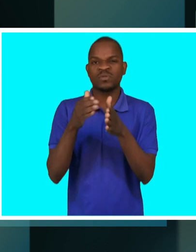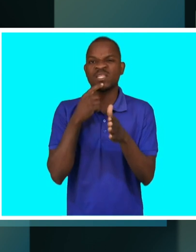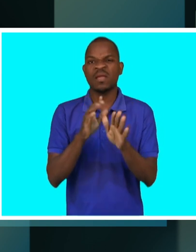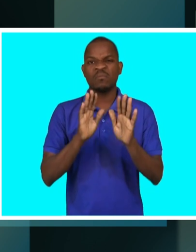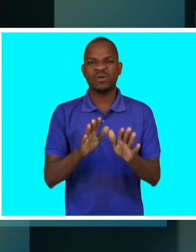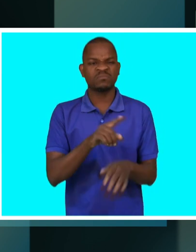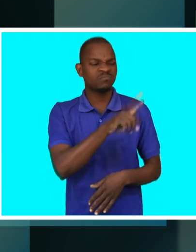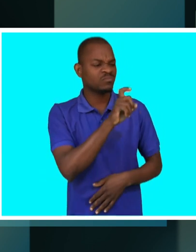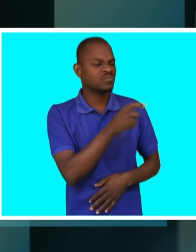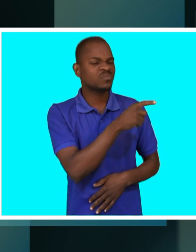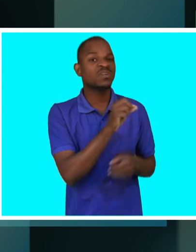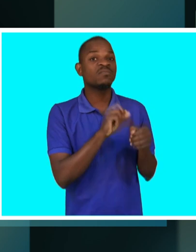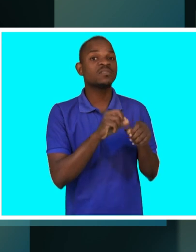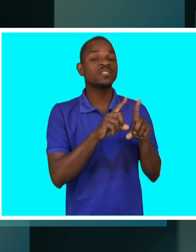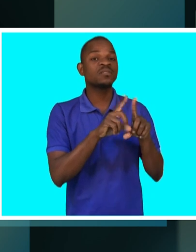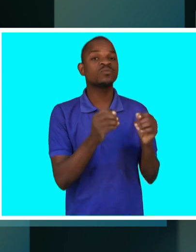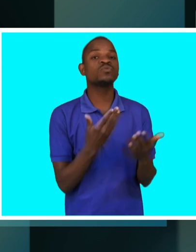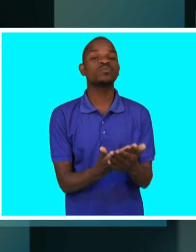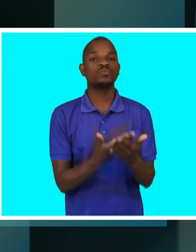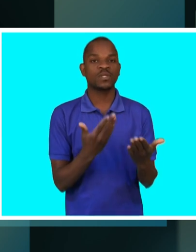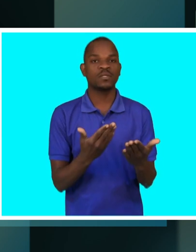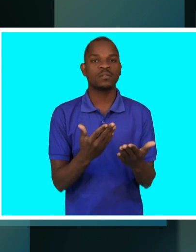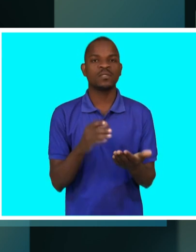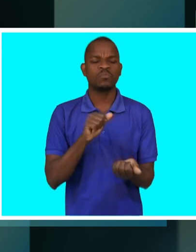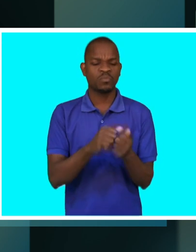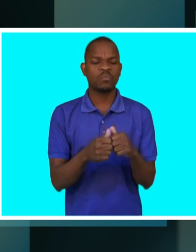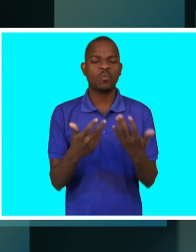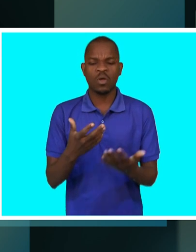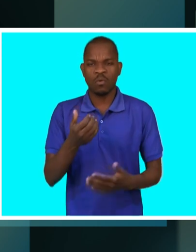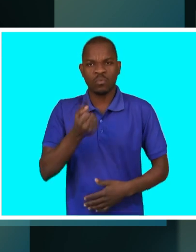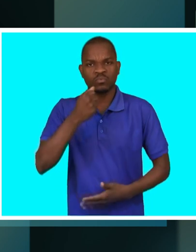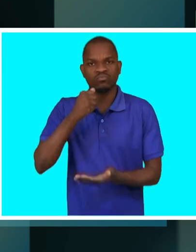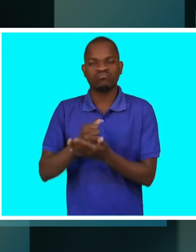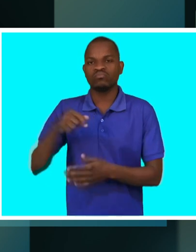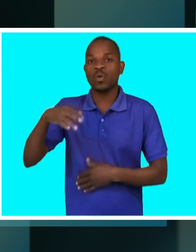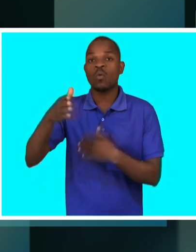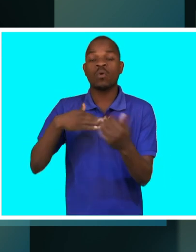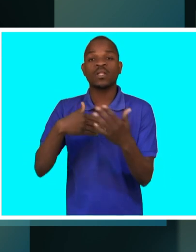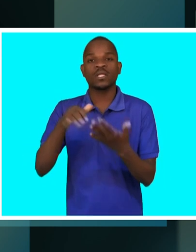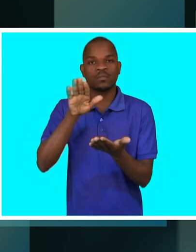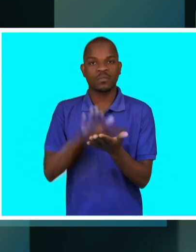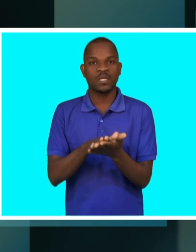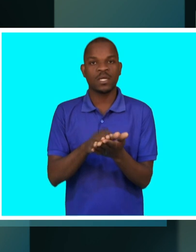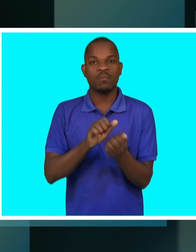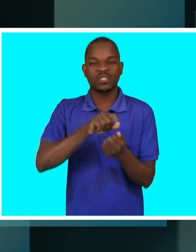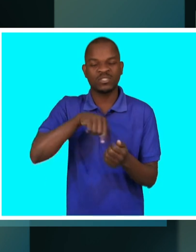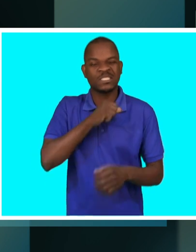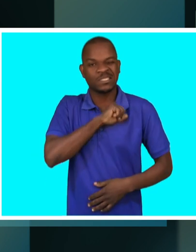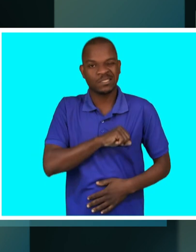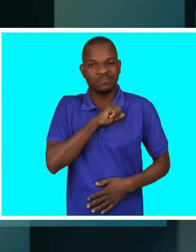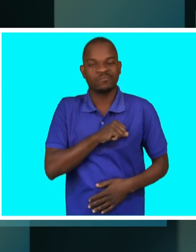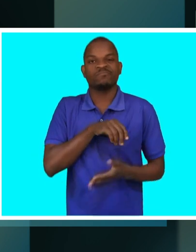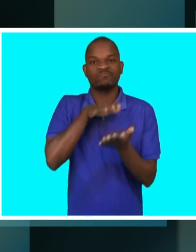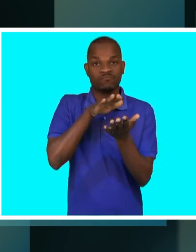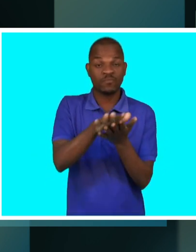faziam questão de parar para nos perguntar o porquê que estamos a fazer isso. Há algum problema de atravessar de lá a diferença, então nós